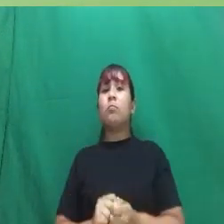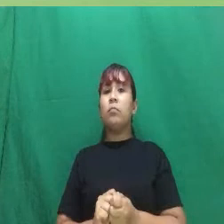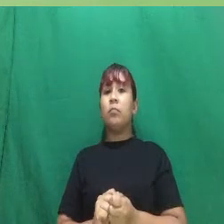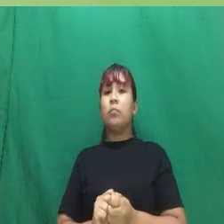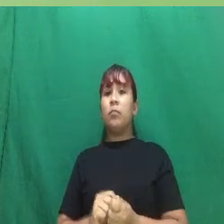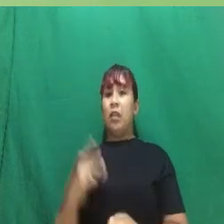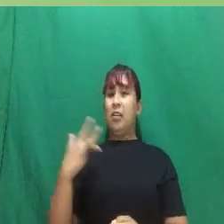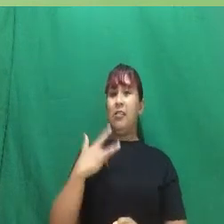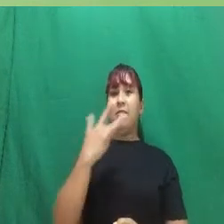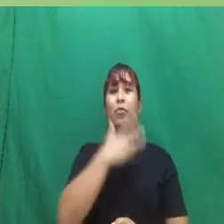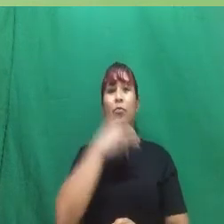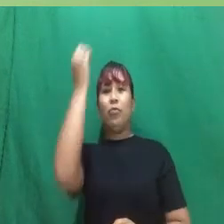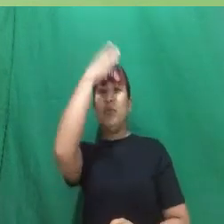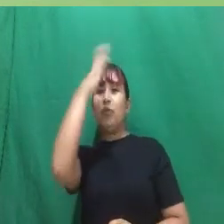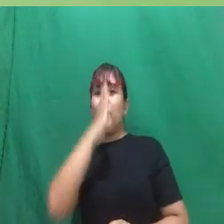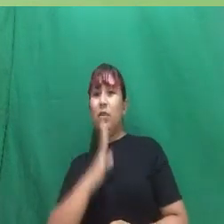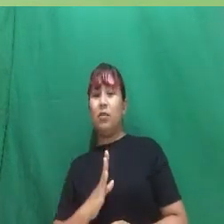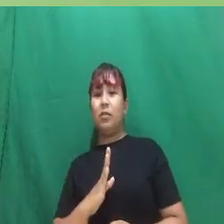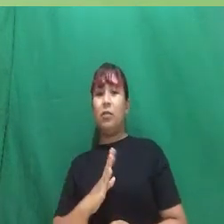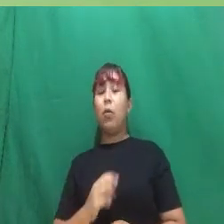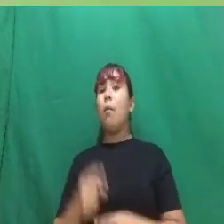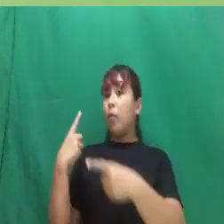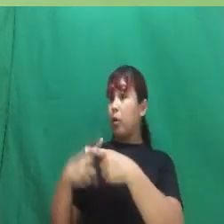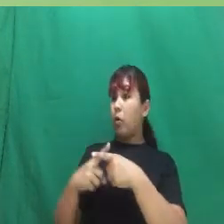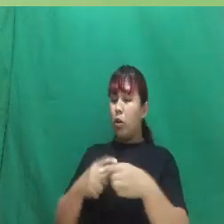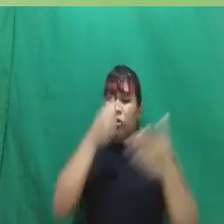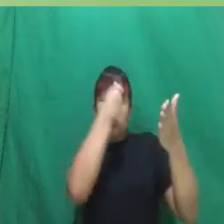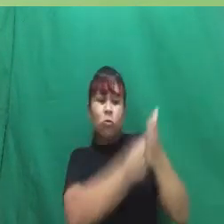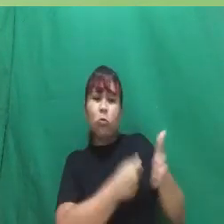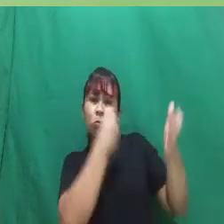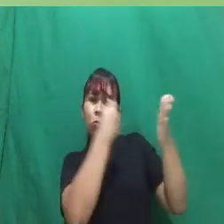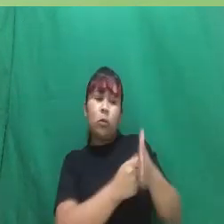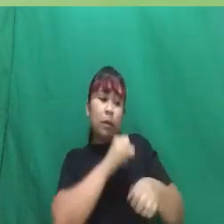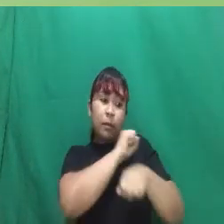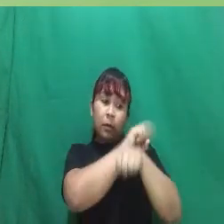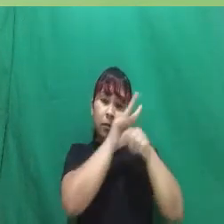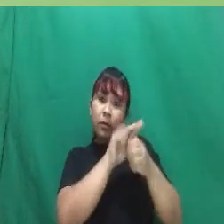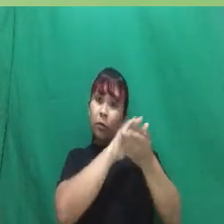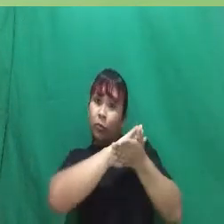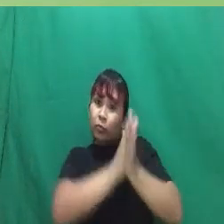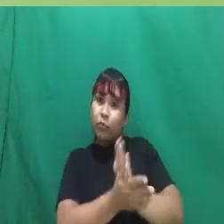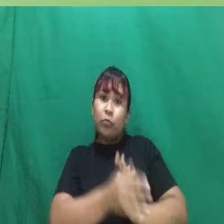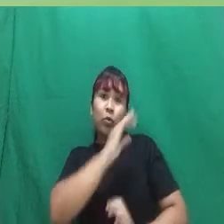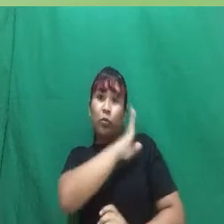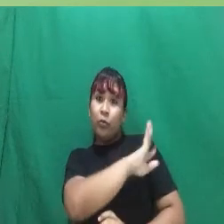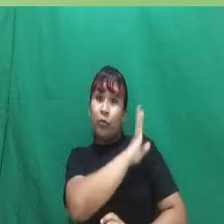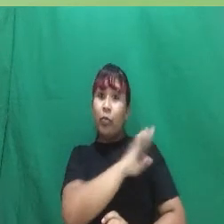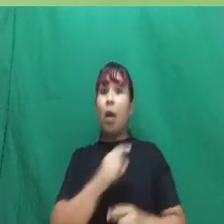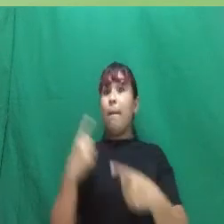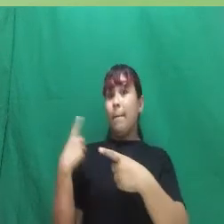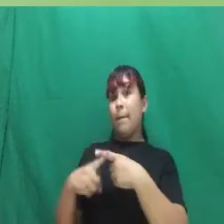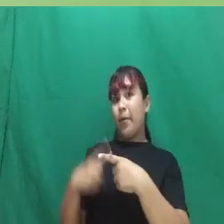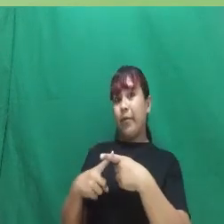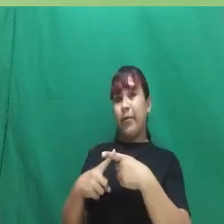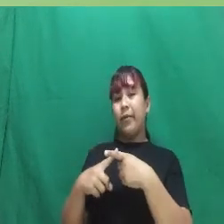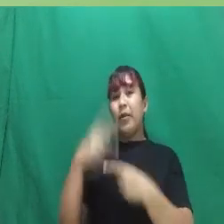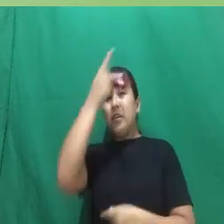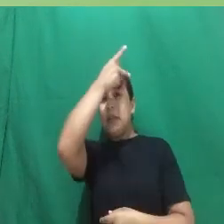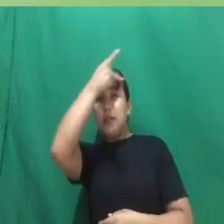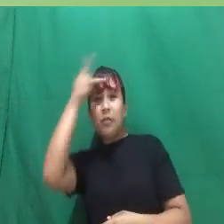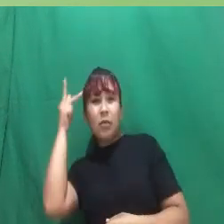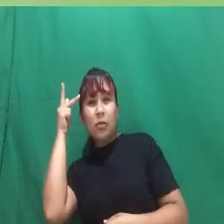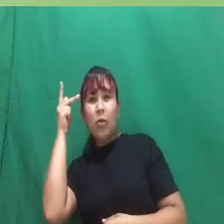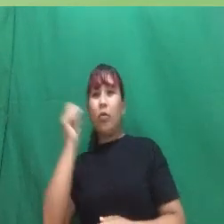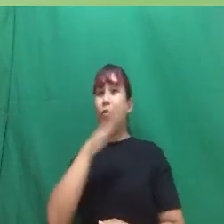que o SUS precisa ser defendido. Nós exigimos, é uma temática, é